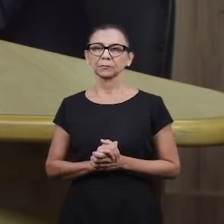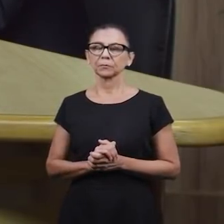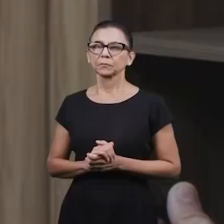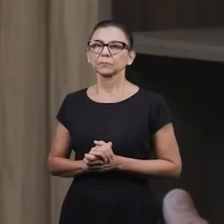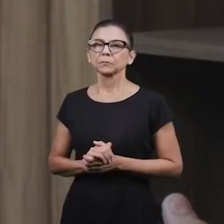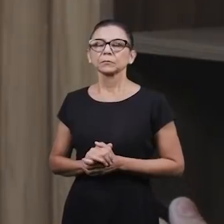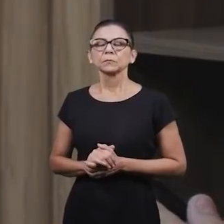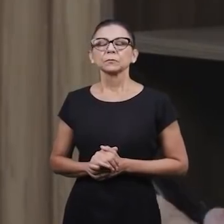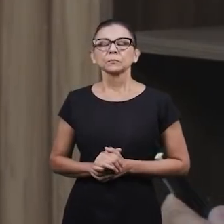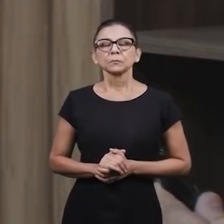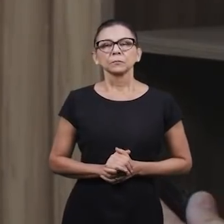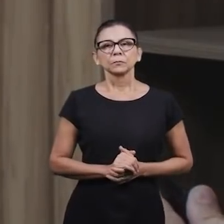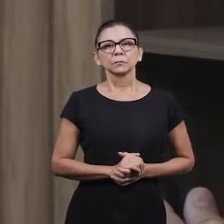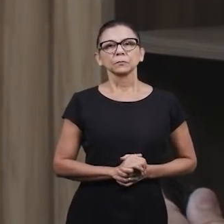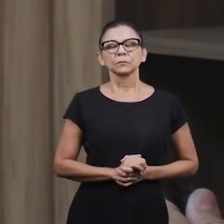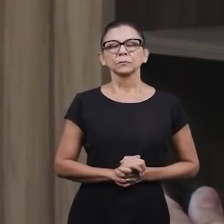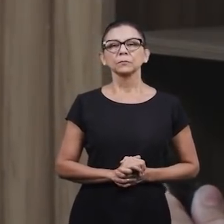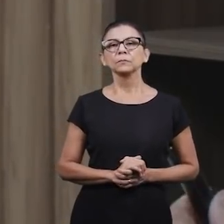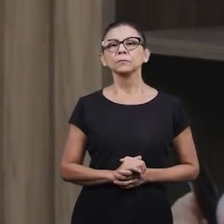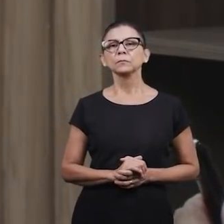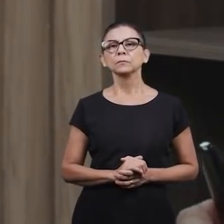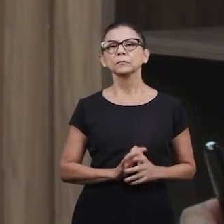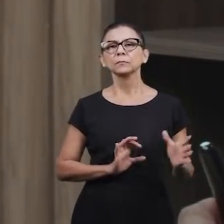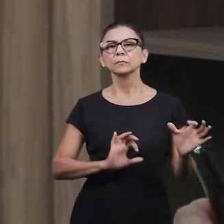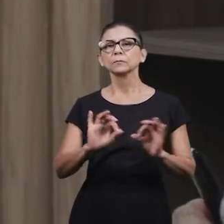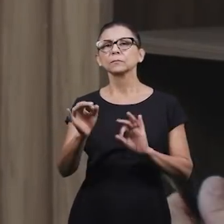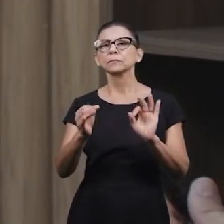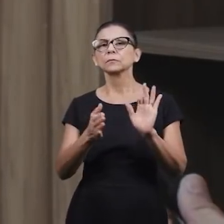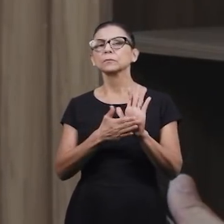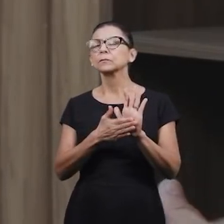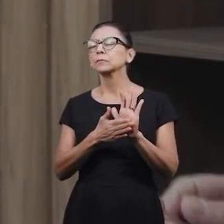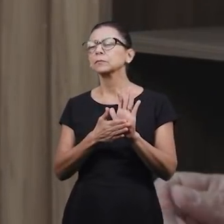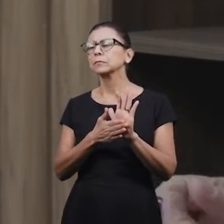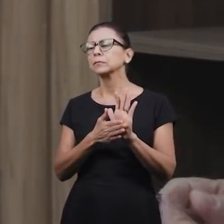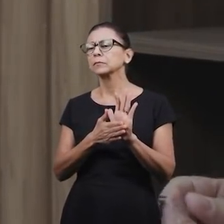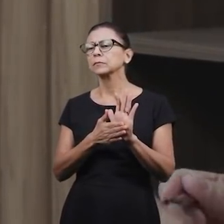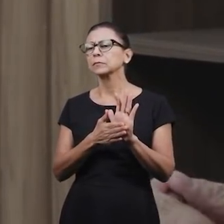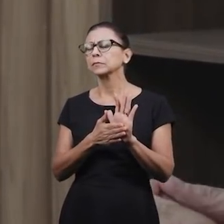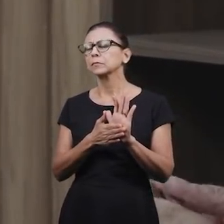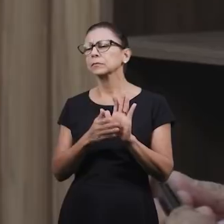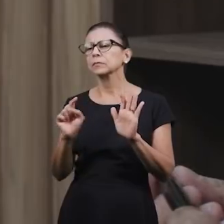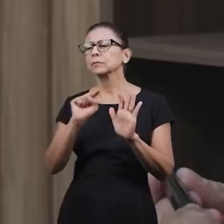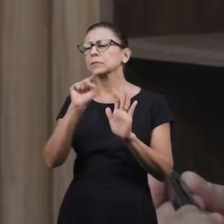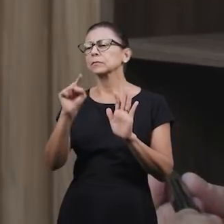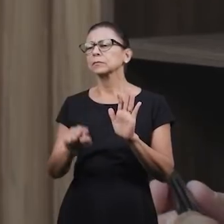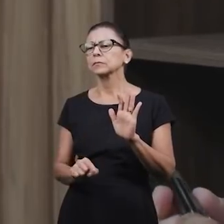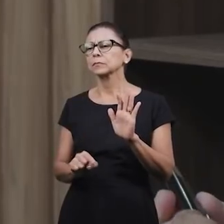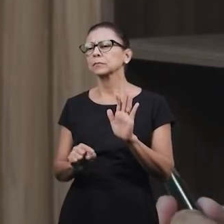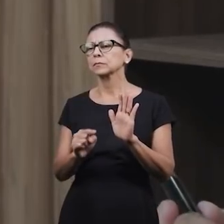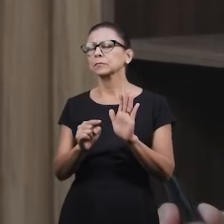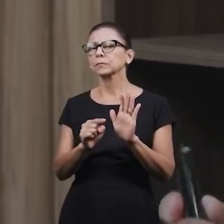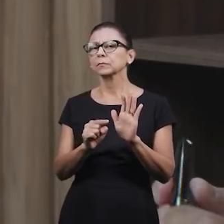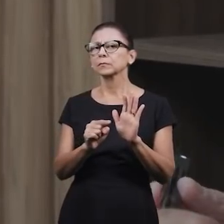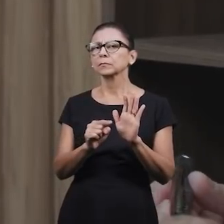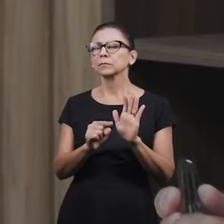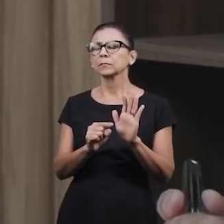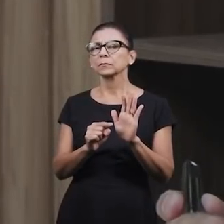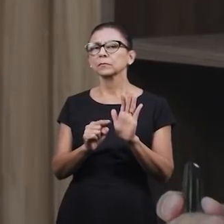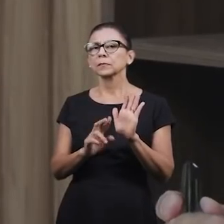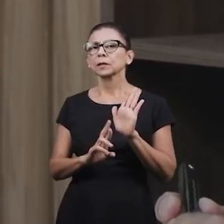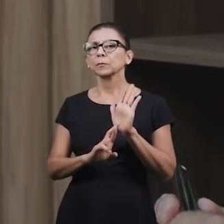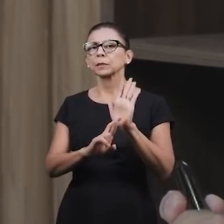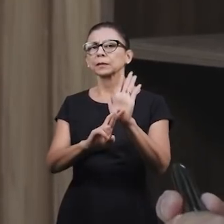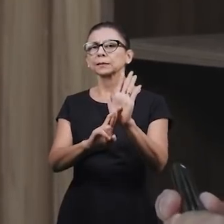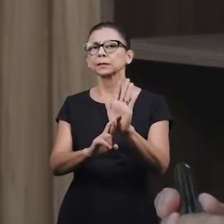essa abordagem. Qual é então esse projeto? O que é que a Bíblia ela representa para aquele que está querendo